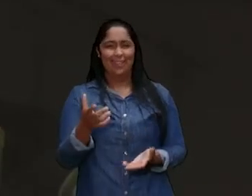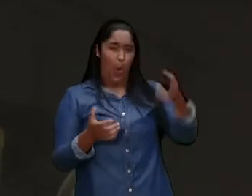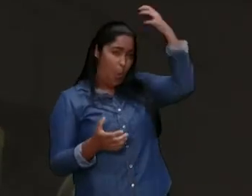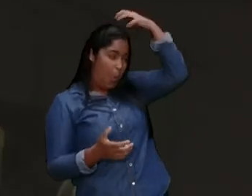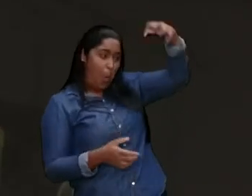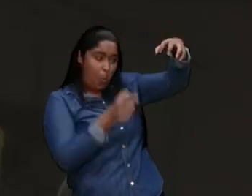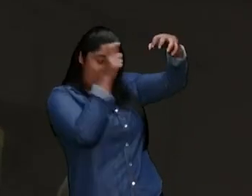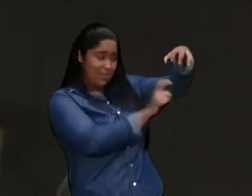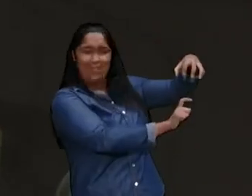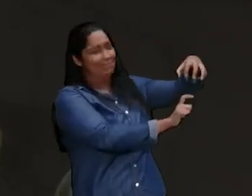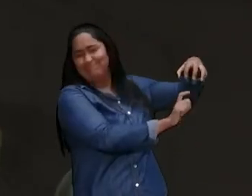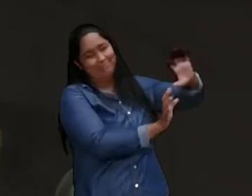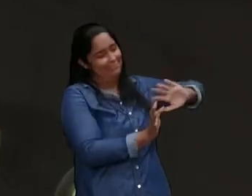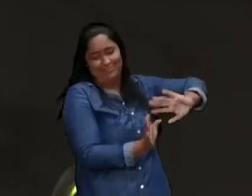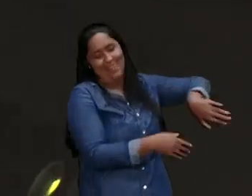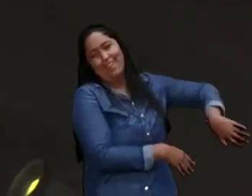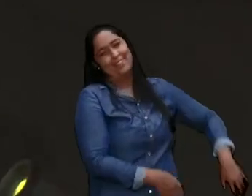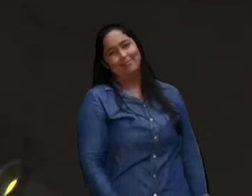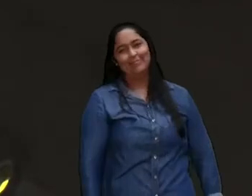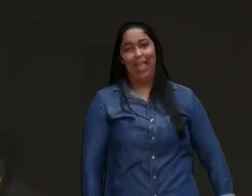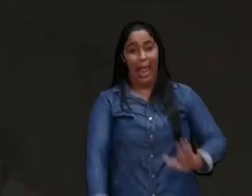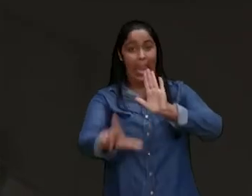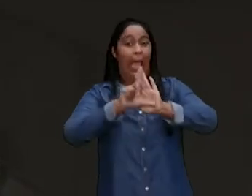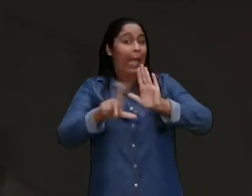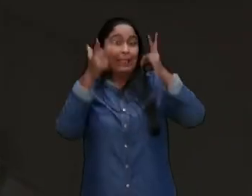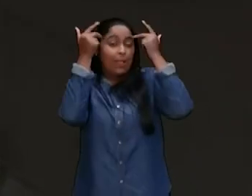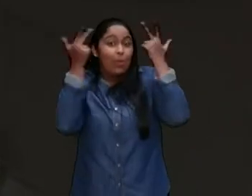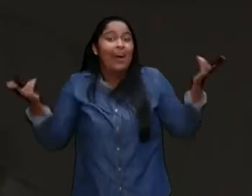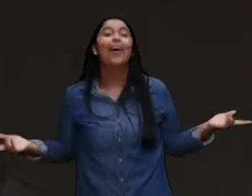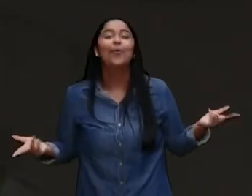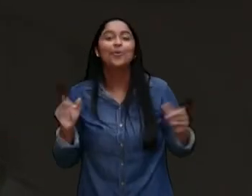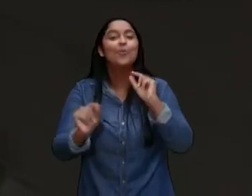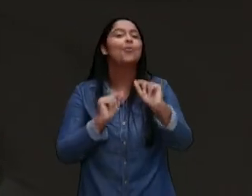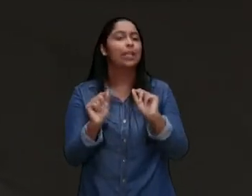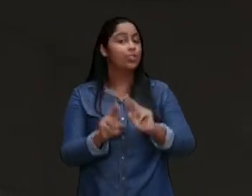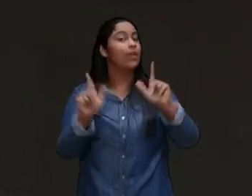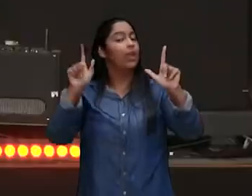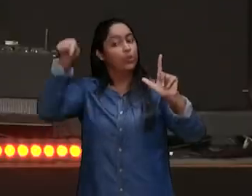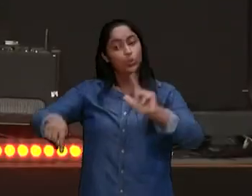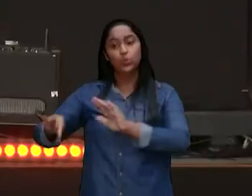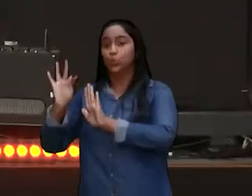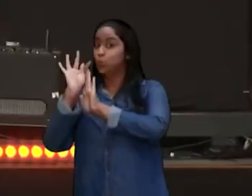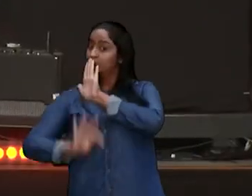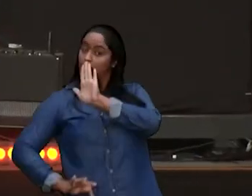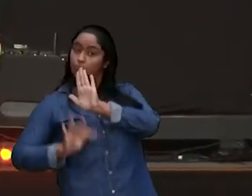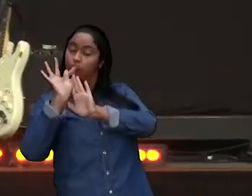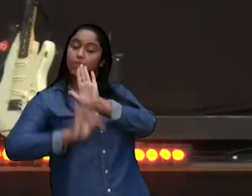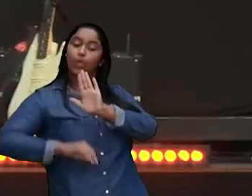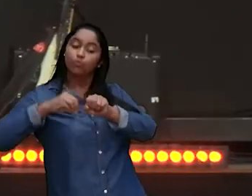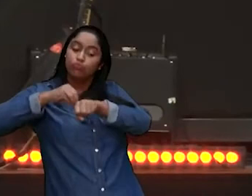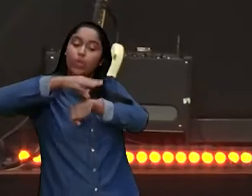tem uma lei natural agora o texto Diz Que Tem coisa que eu te amo a enfermidade